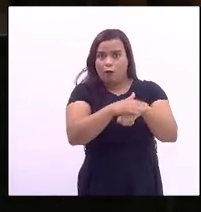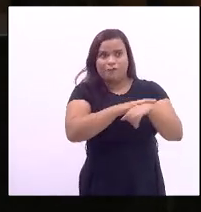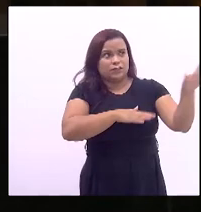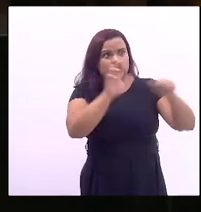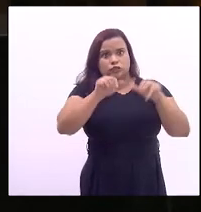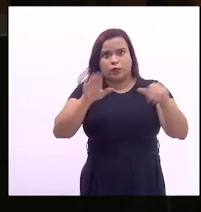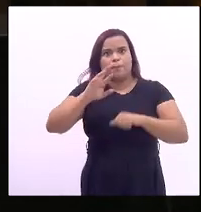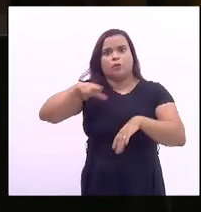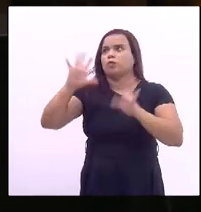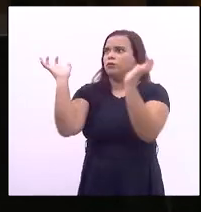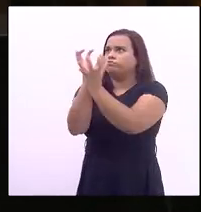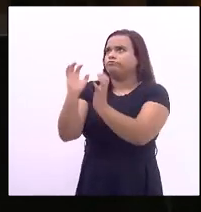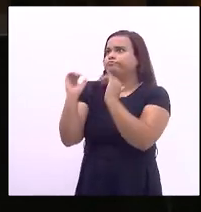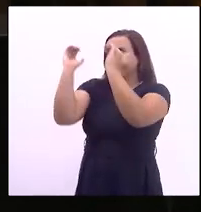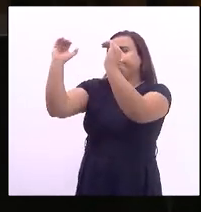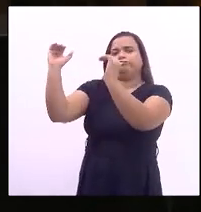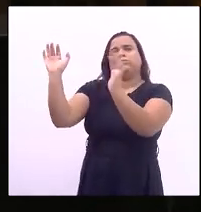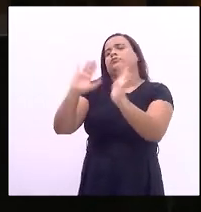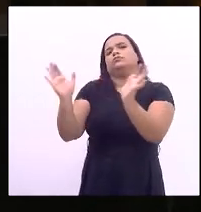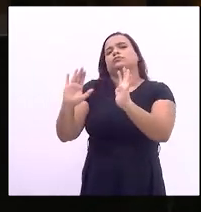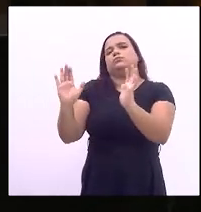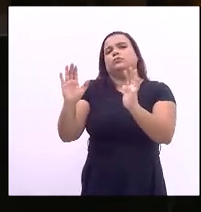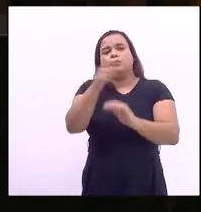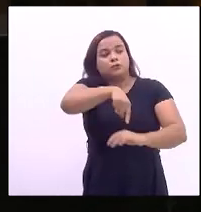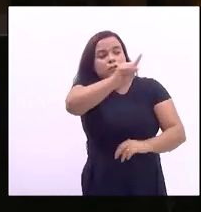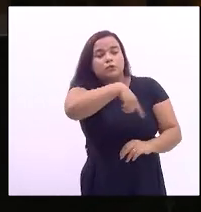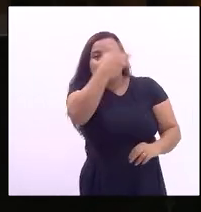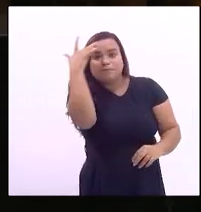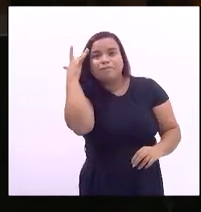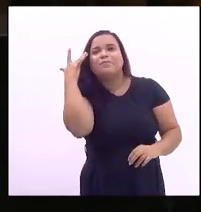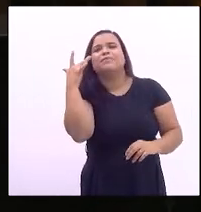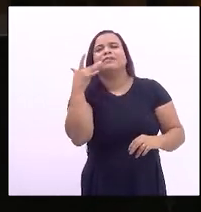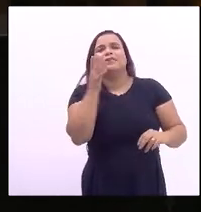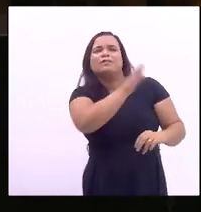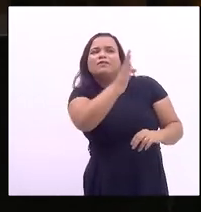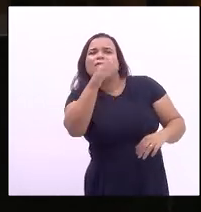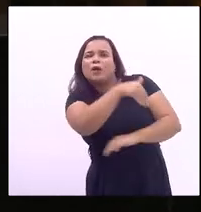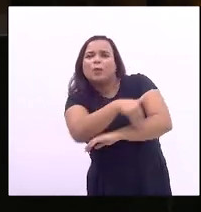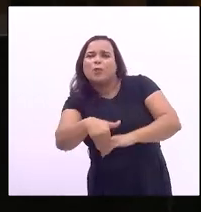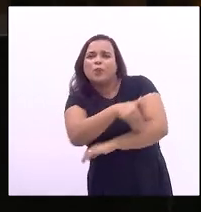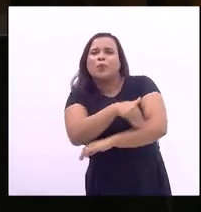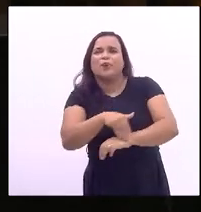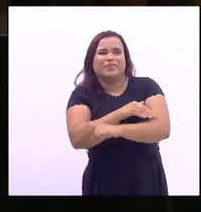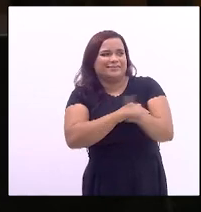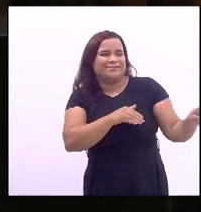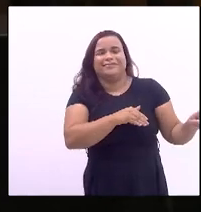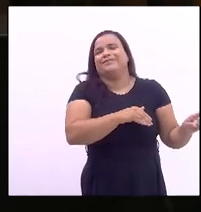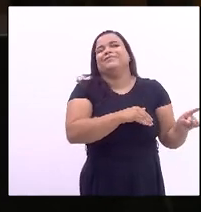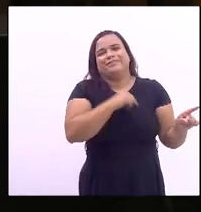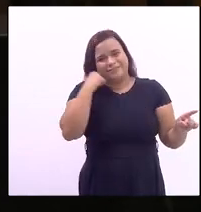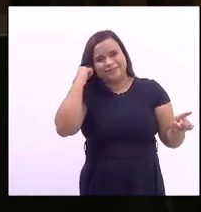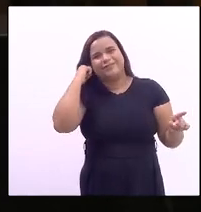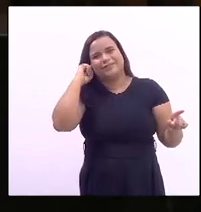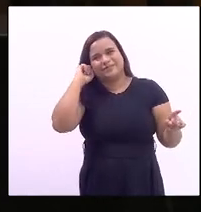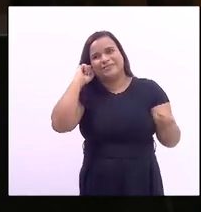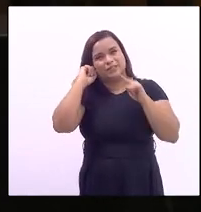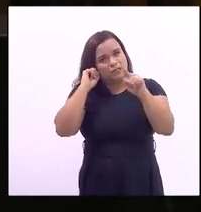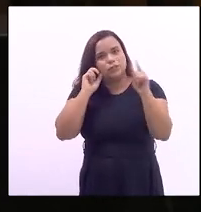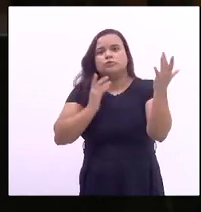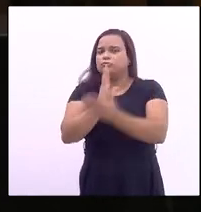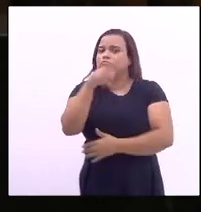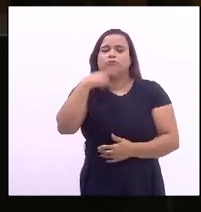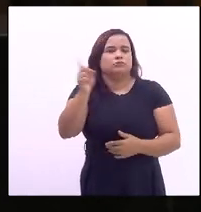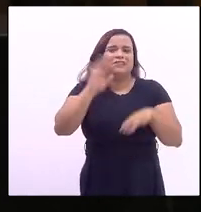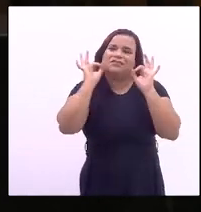não um alto Escalão mas conversado lá no final da linha para os nossos praças isso não